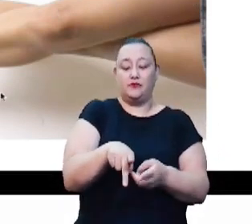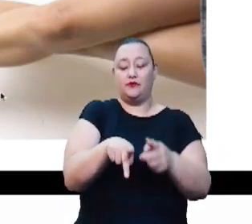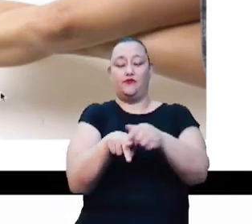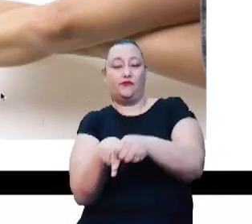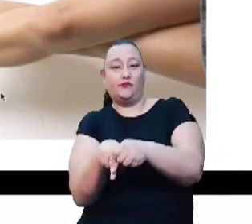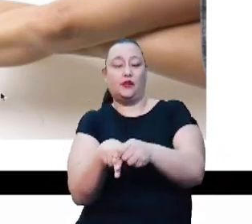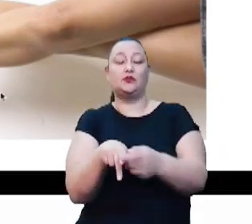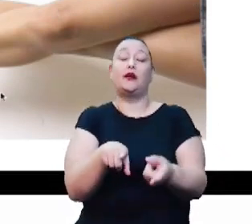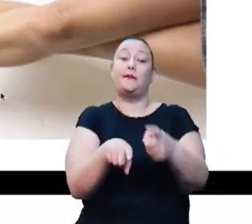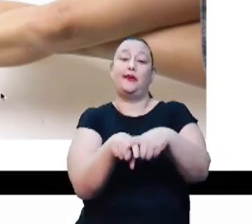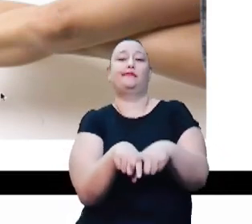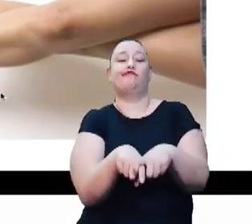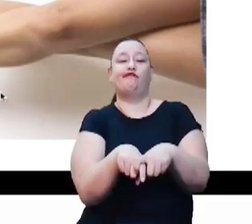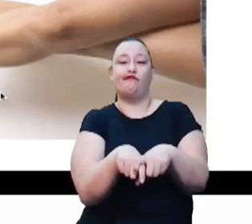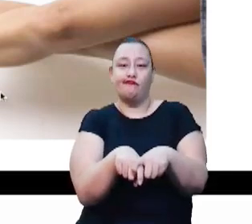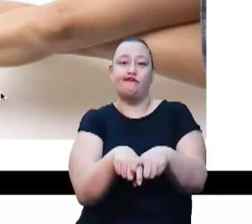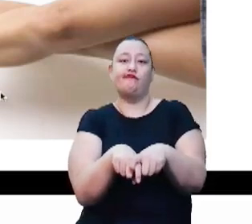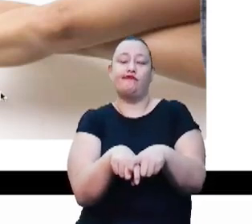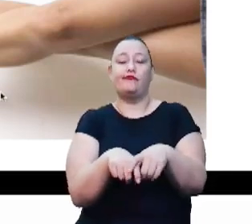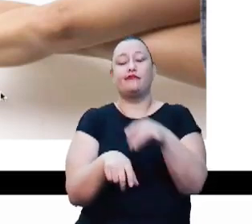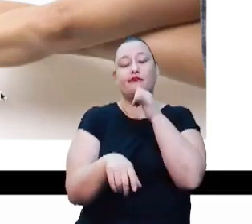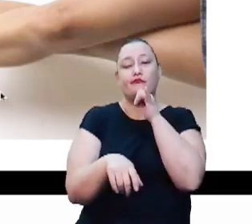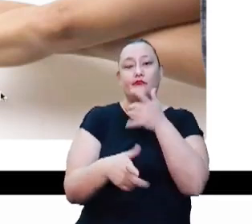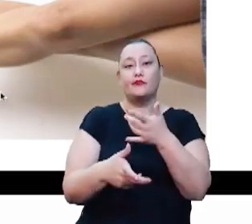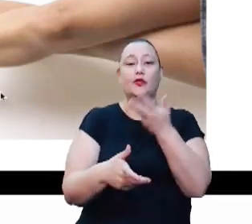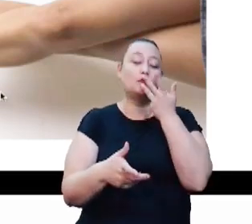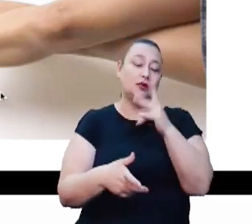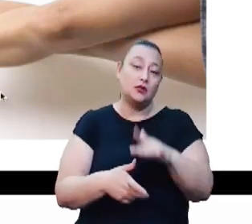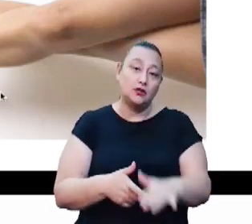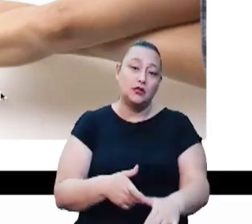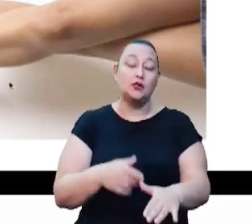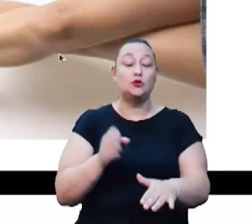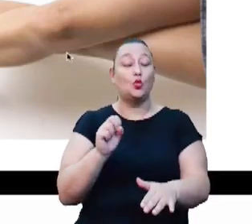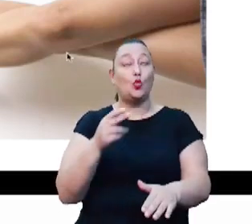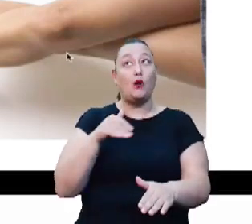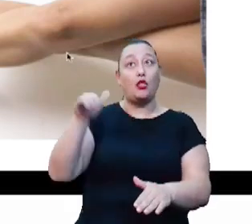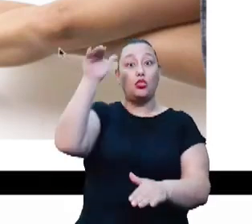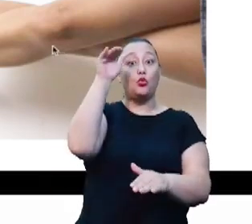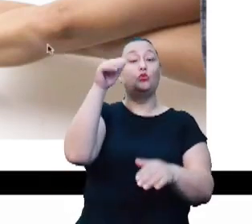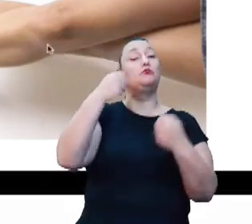perna, né? Então, por exemplo, uma criança, um adulto que